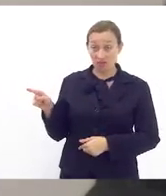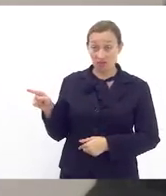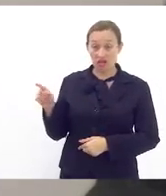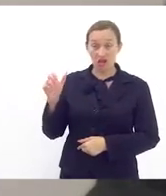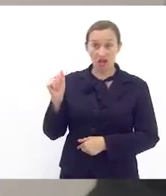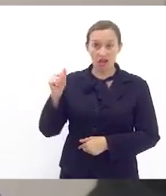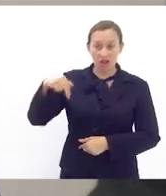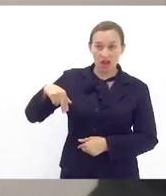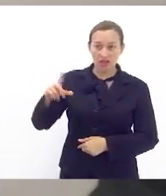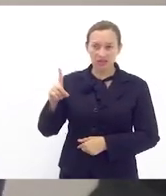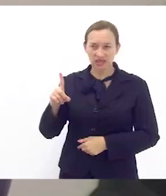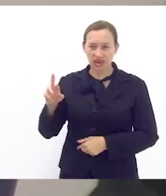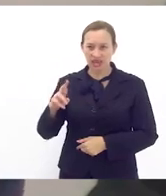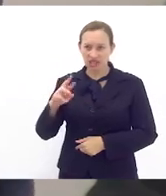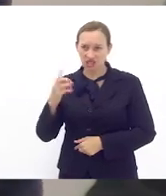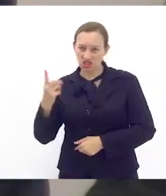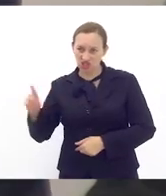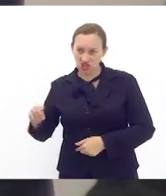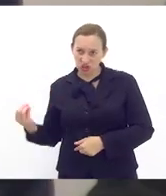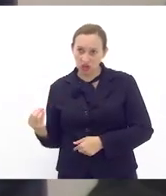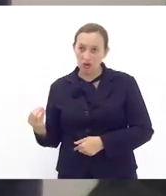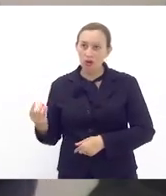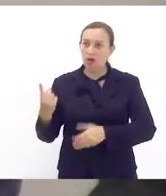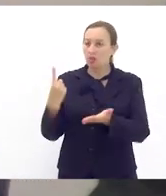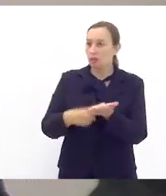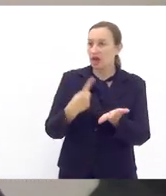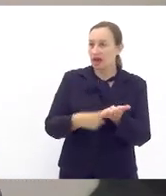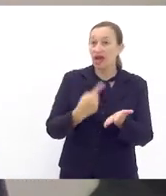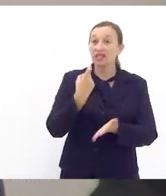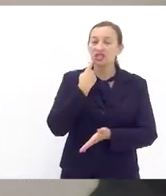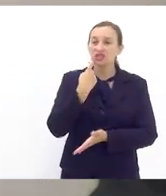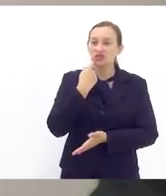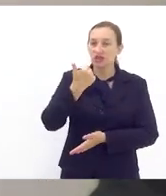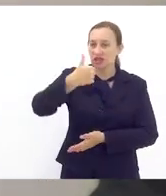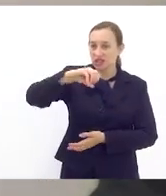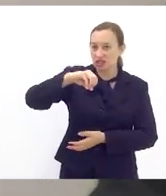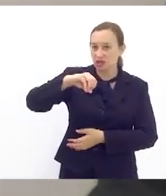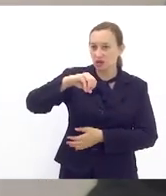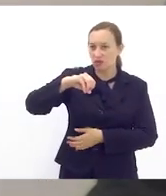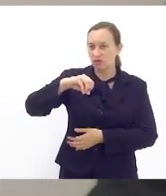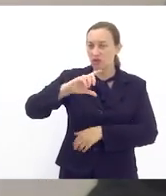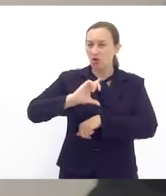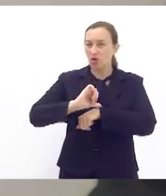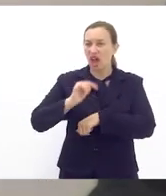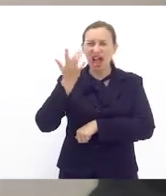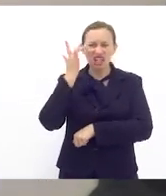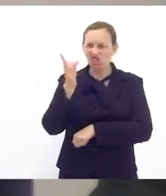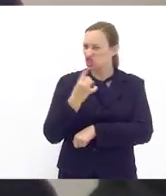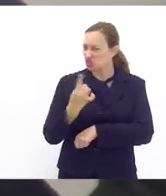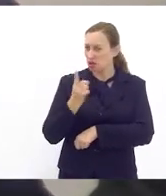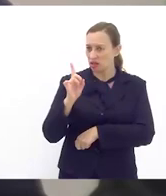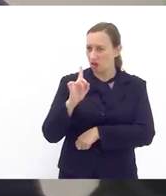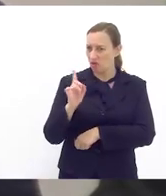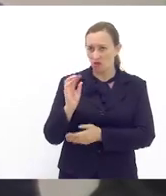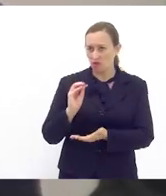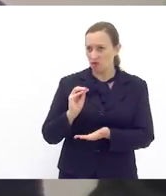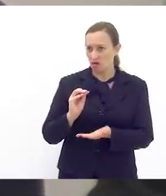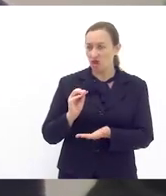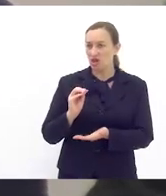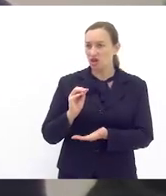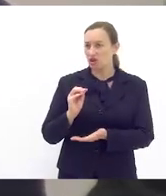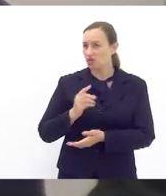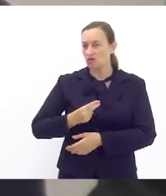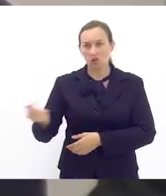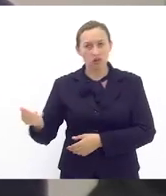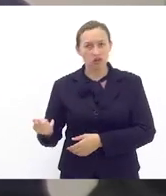Andrezinho de marcar para uma sexta-feira às 17 horas pensando que nós não fosse Geralmente os deputados federais vem